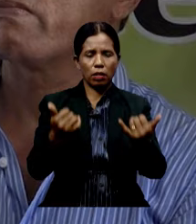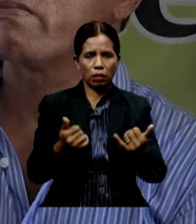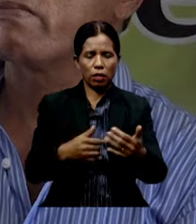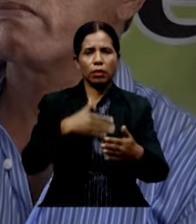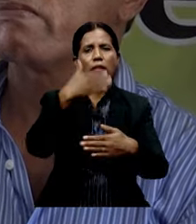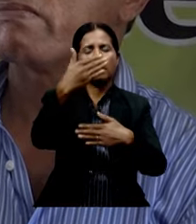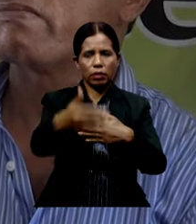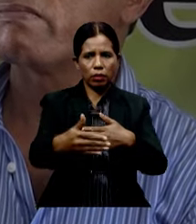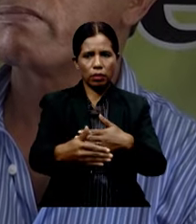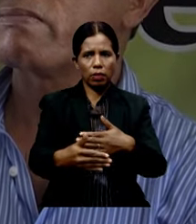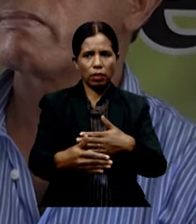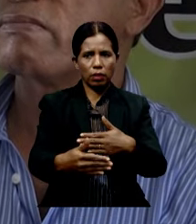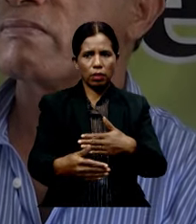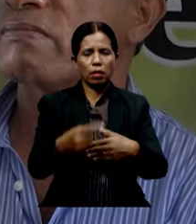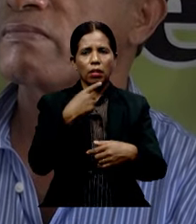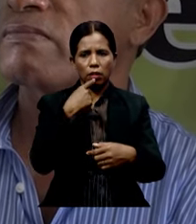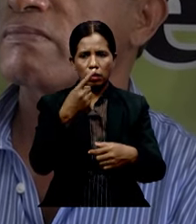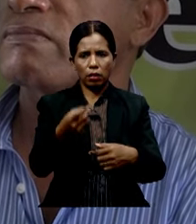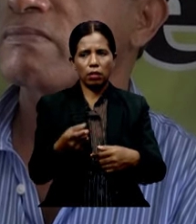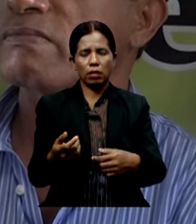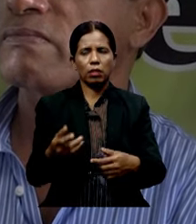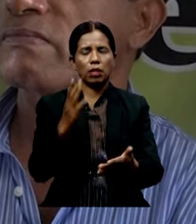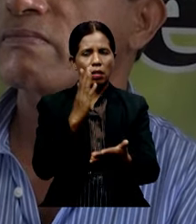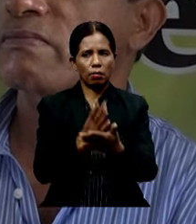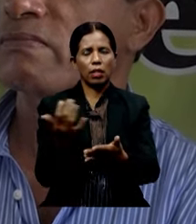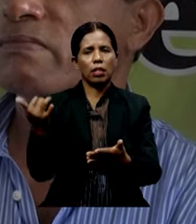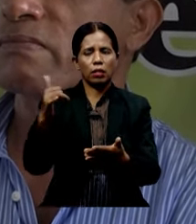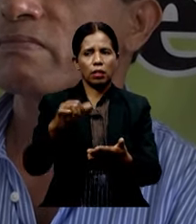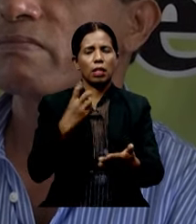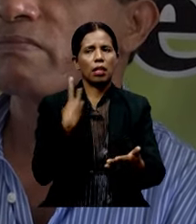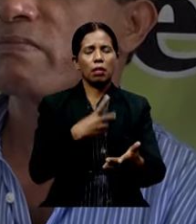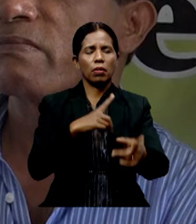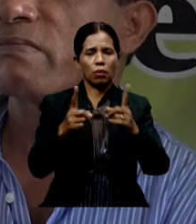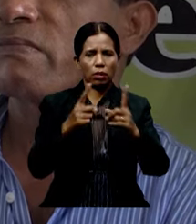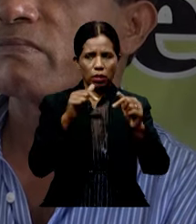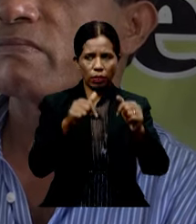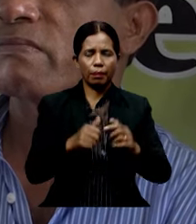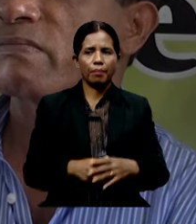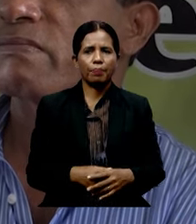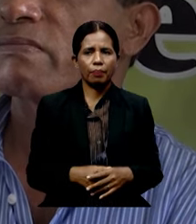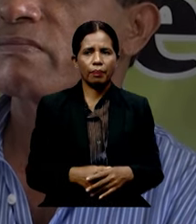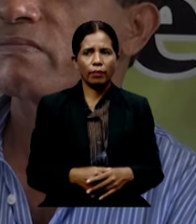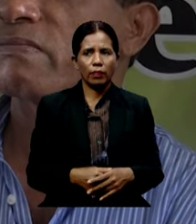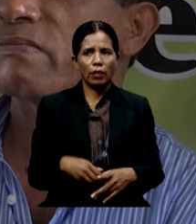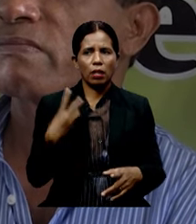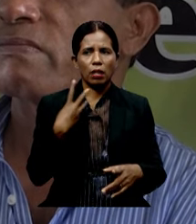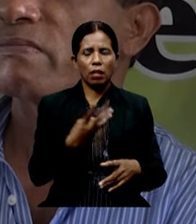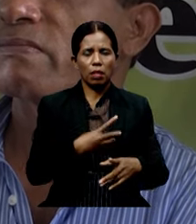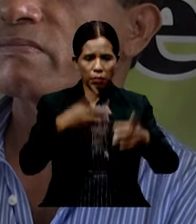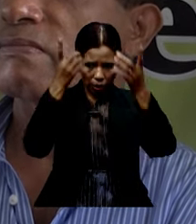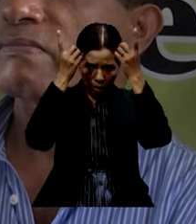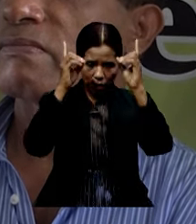nível mai de Ancata que seja para Sirene, mas o Iami Kualeidane. E o Iami rola na